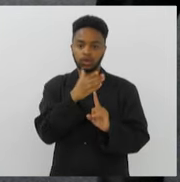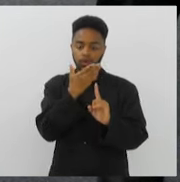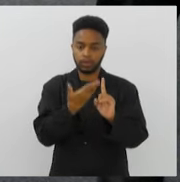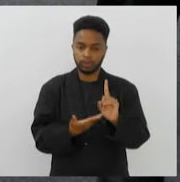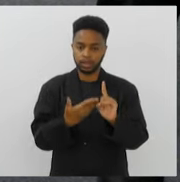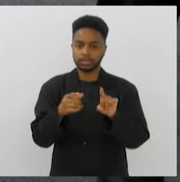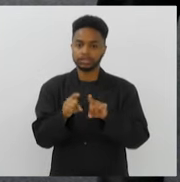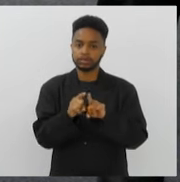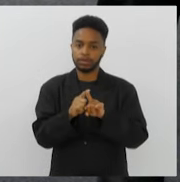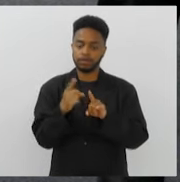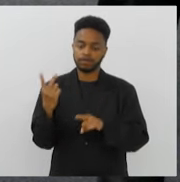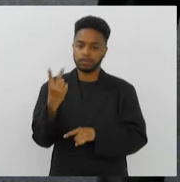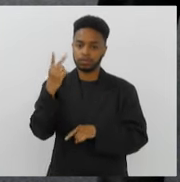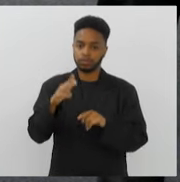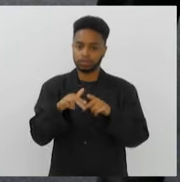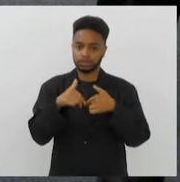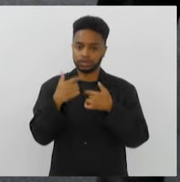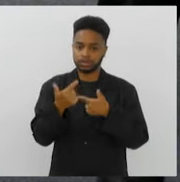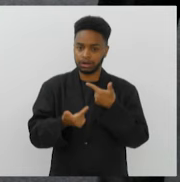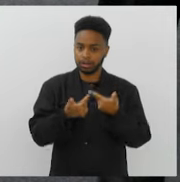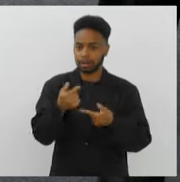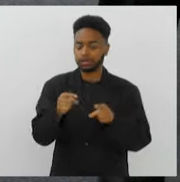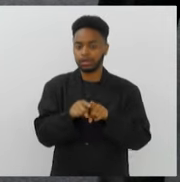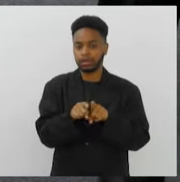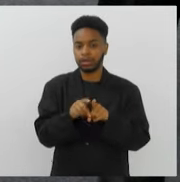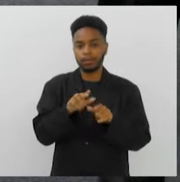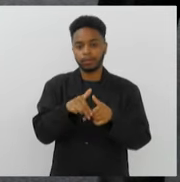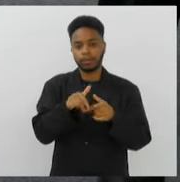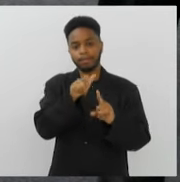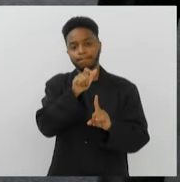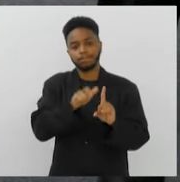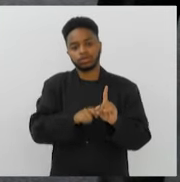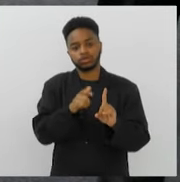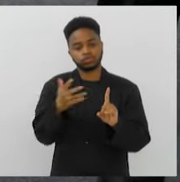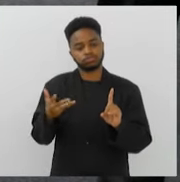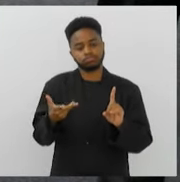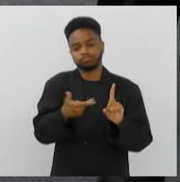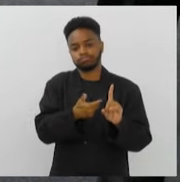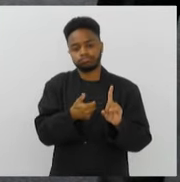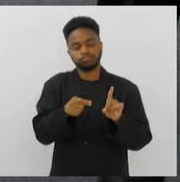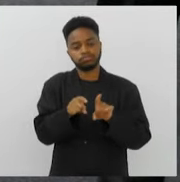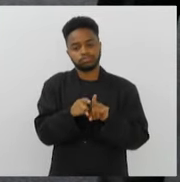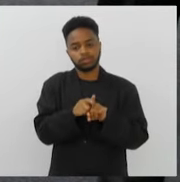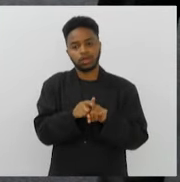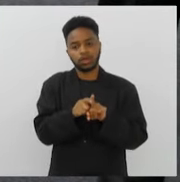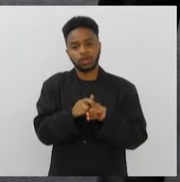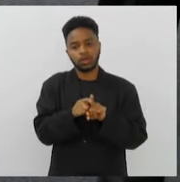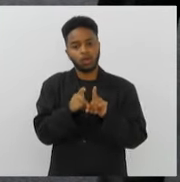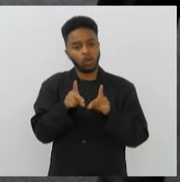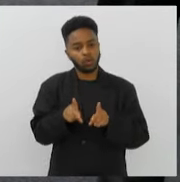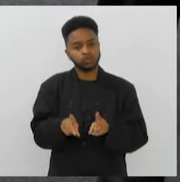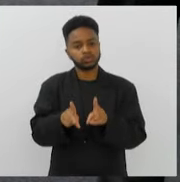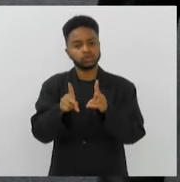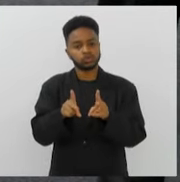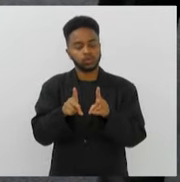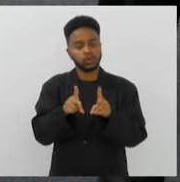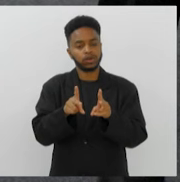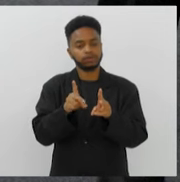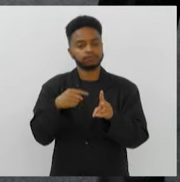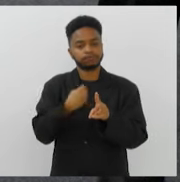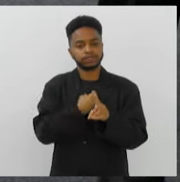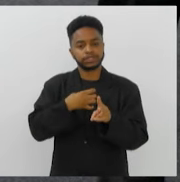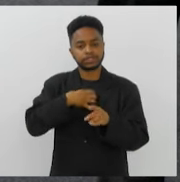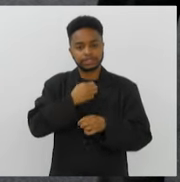homenagens e reconhecimento pelo seu trabalho e pela pessoa que é e que foi e que deixa, e com certeza deixará saudade aqui